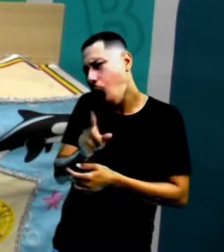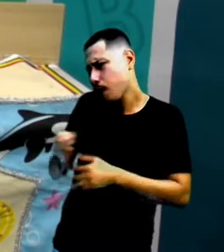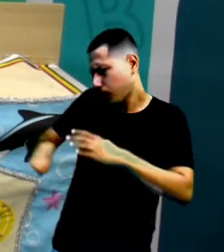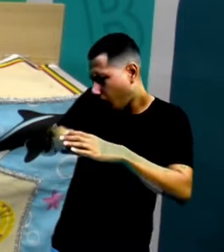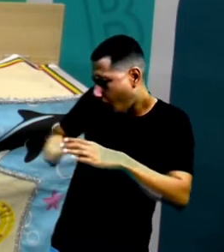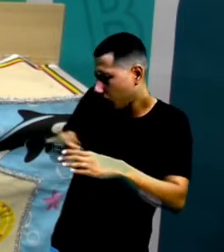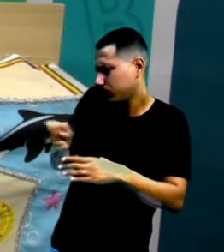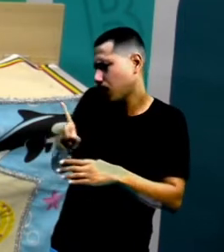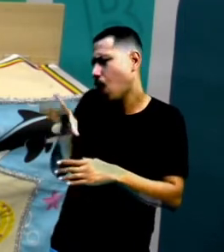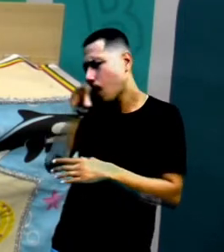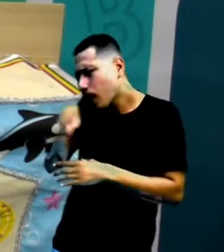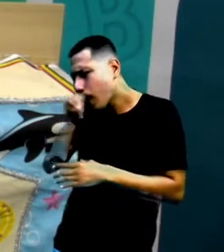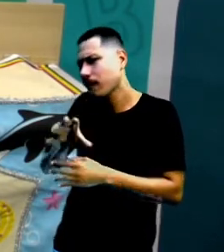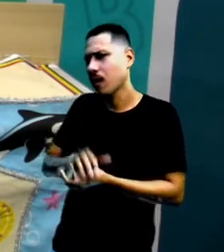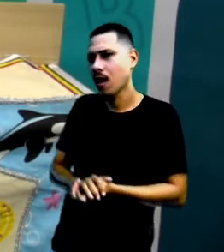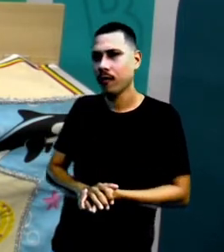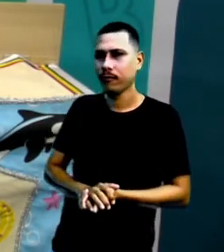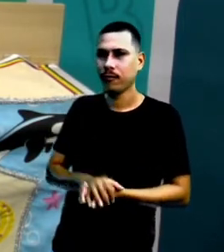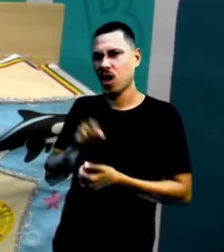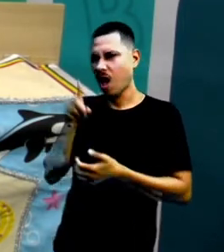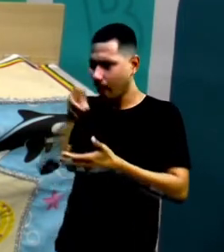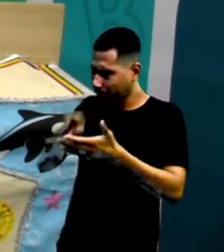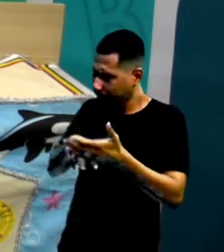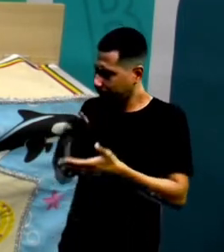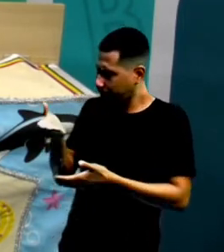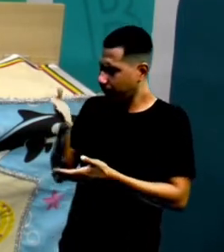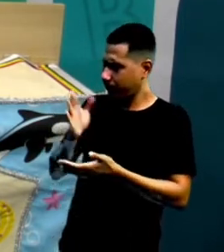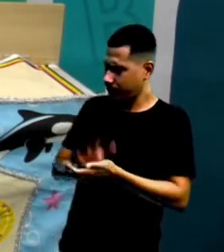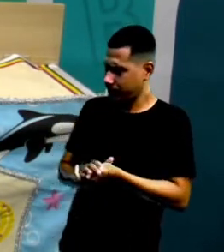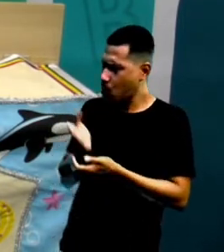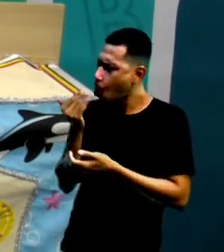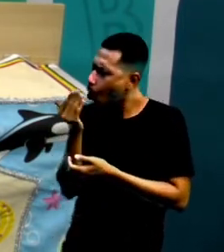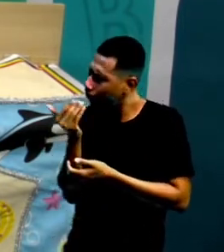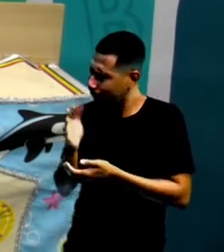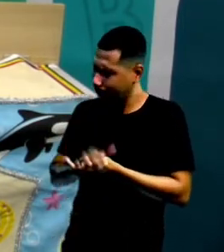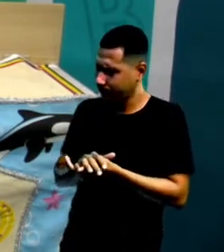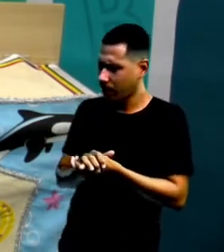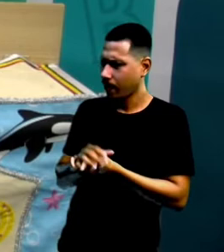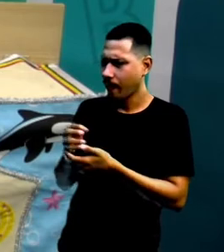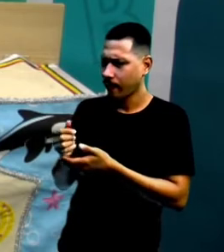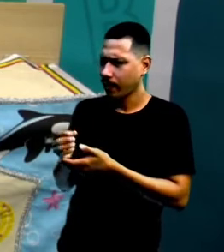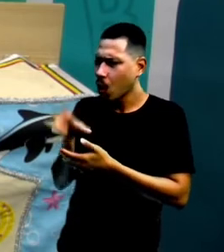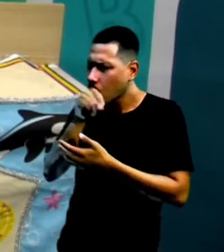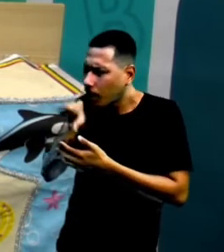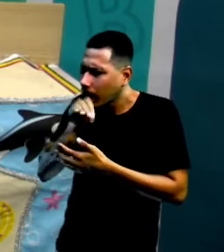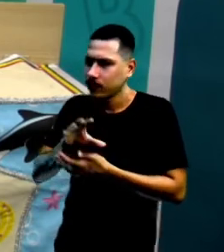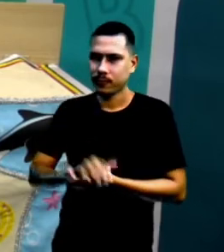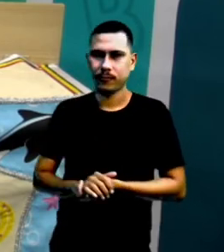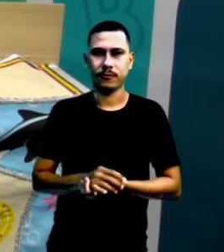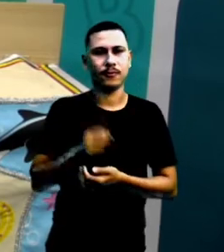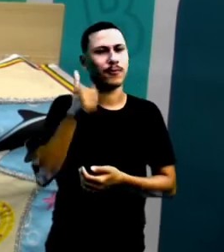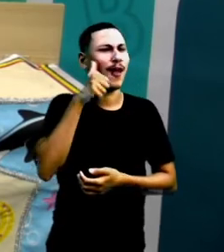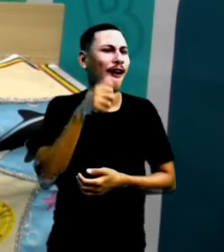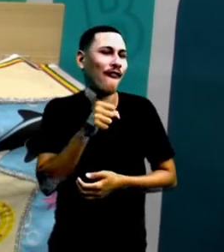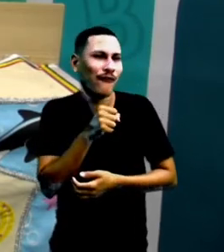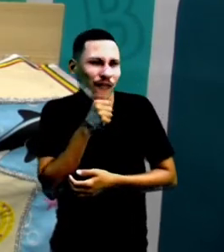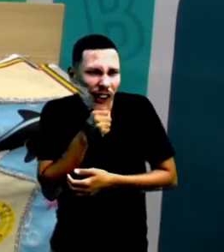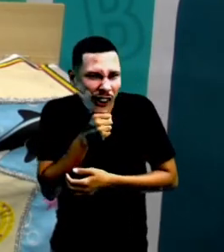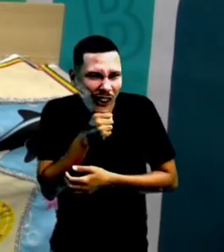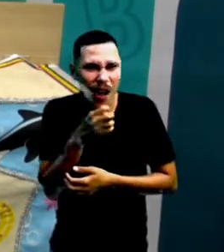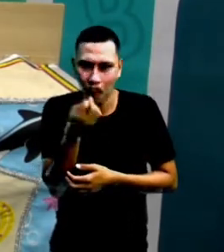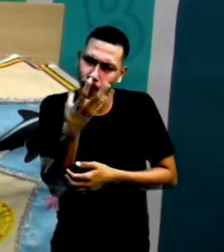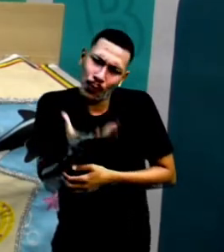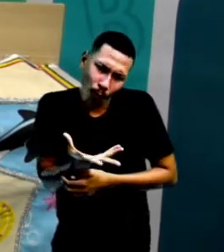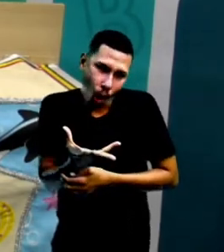pato. Tu já quer comer o pato? A vovó, gente, vovó é muito bom